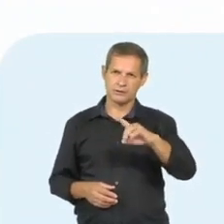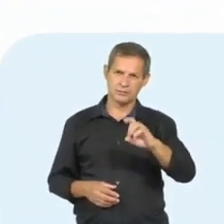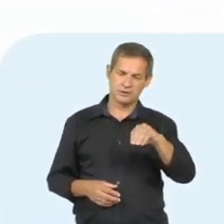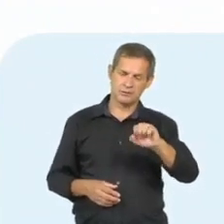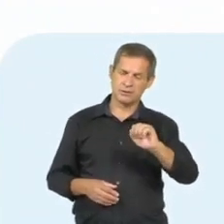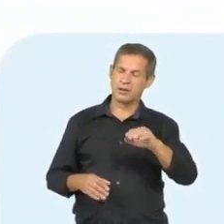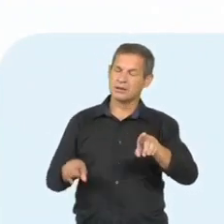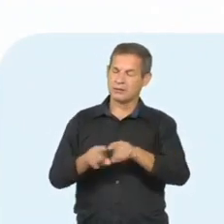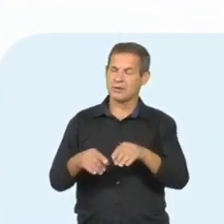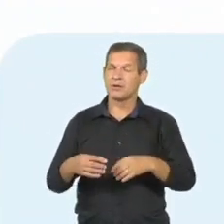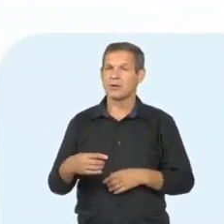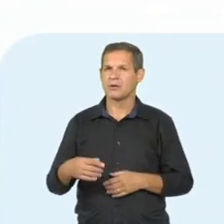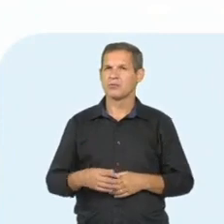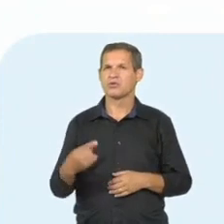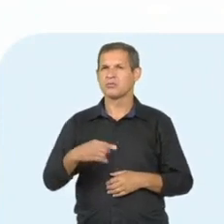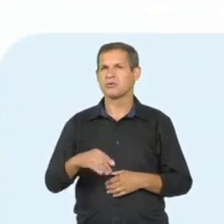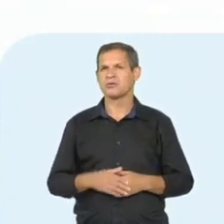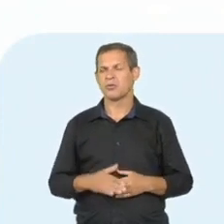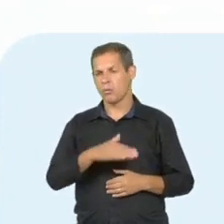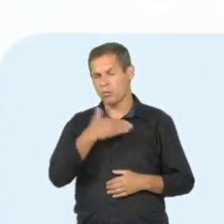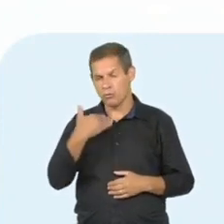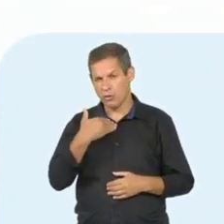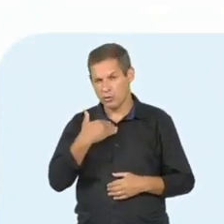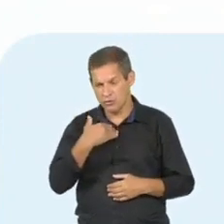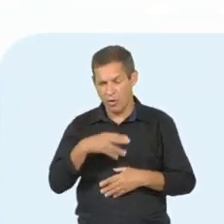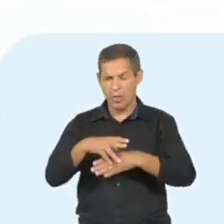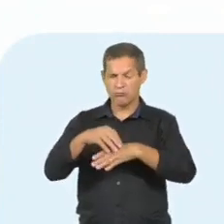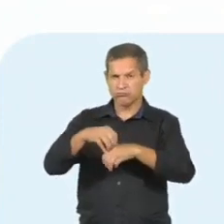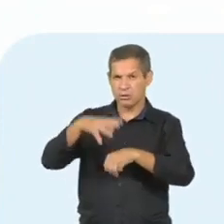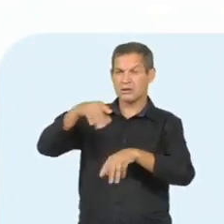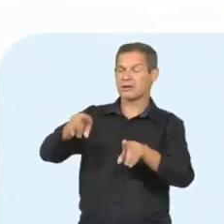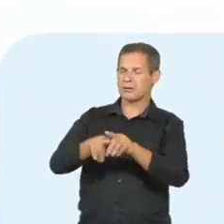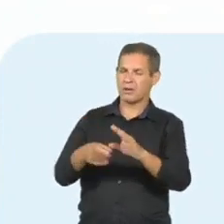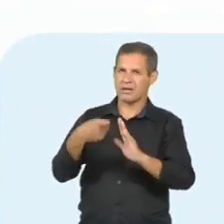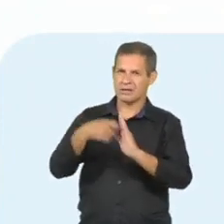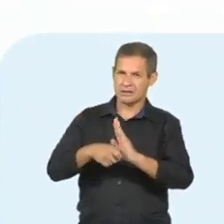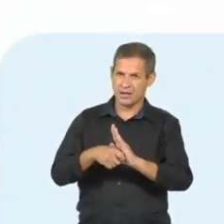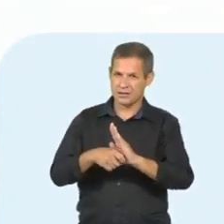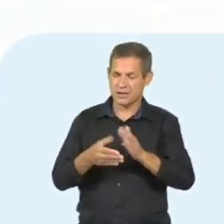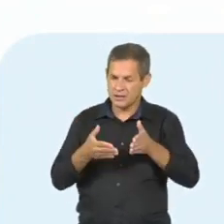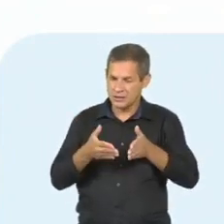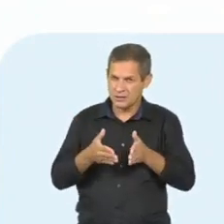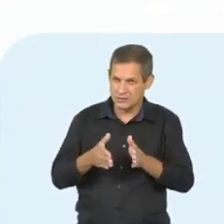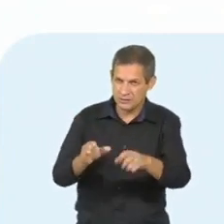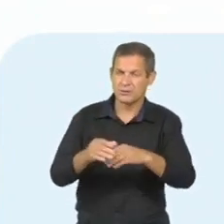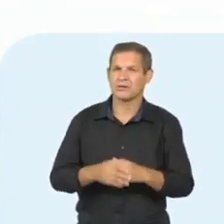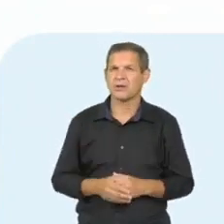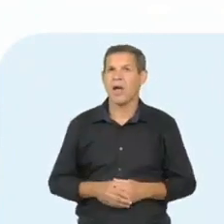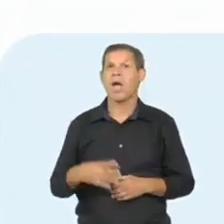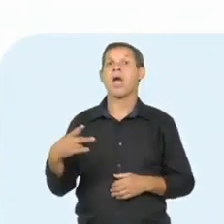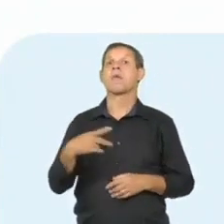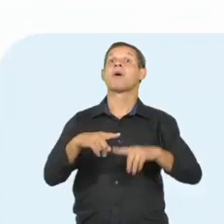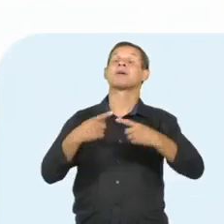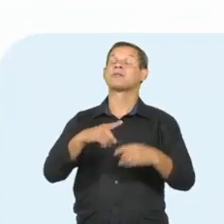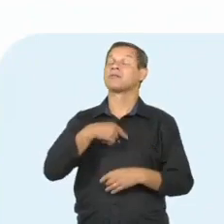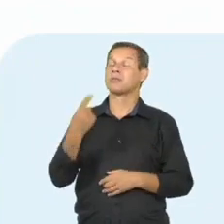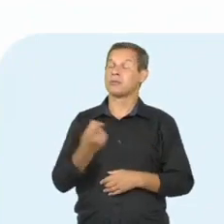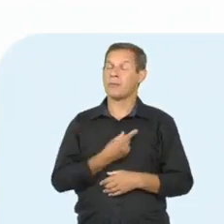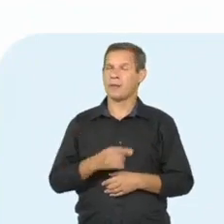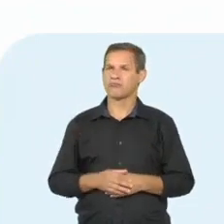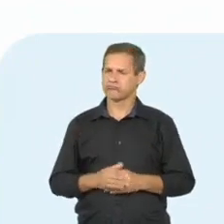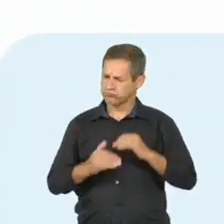progressiva na mortalidade por doenças infecciosas, e aí as taxas de natalidade continuaram altas. Então, o que nós tivemos?